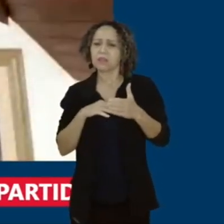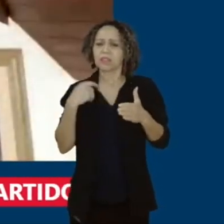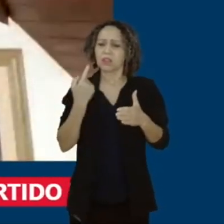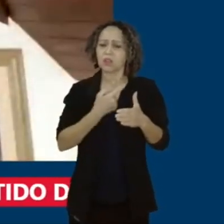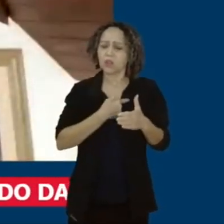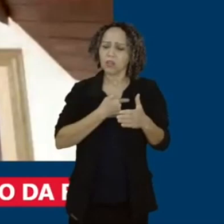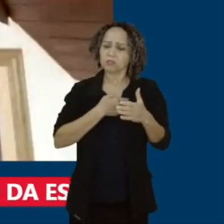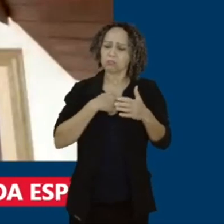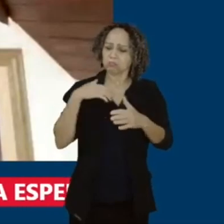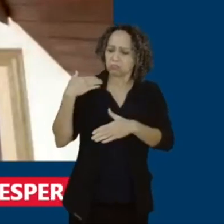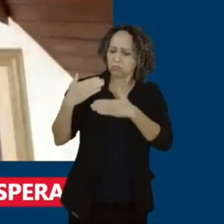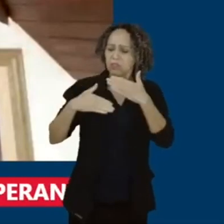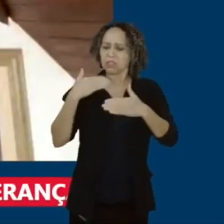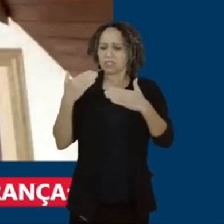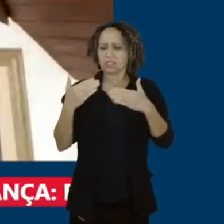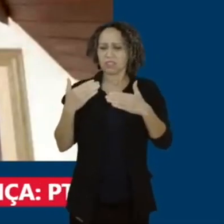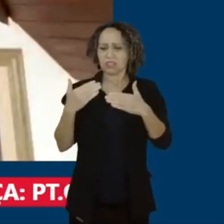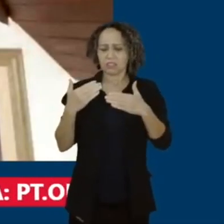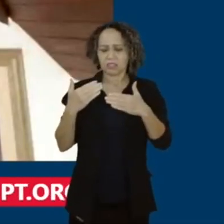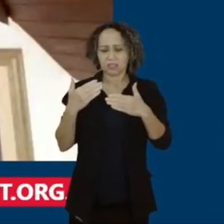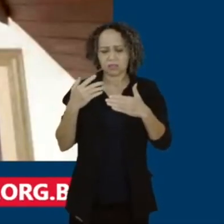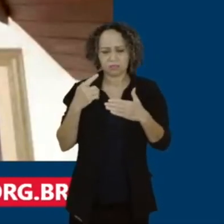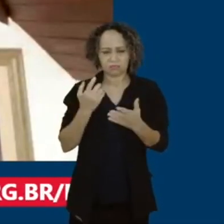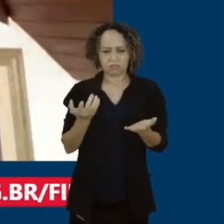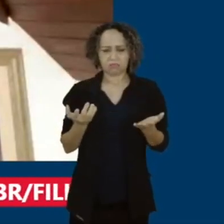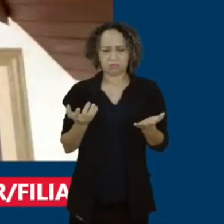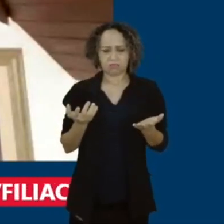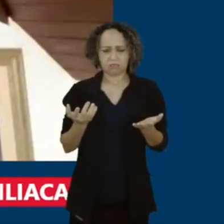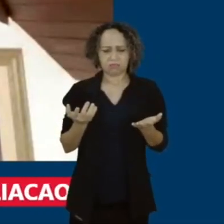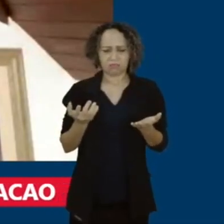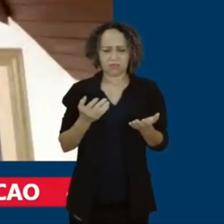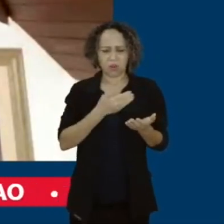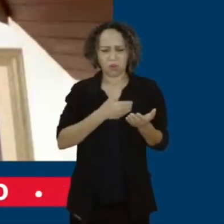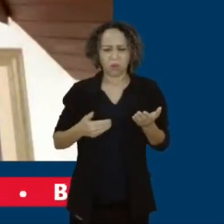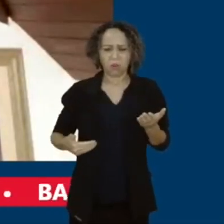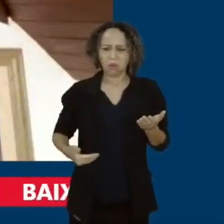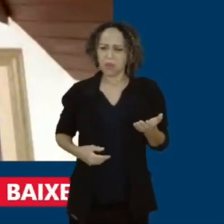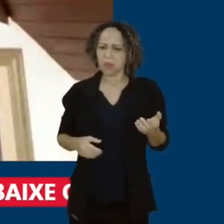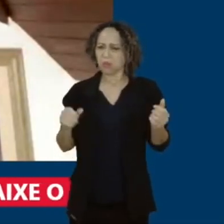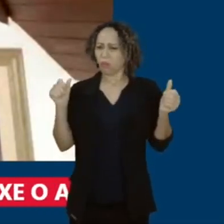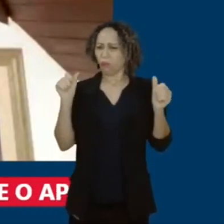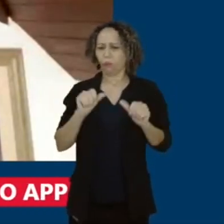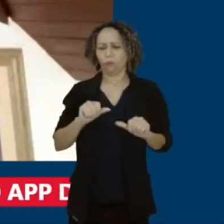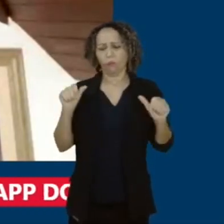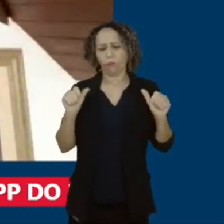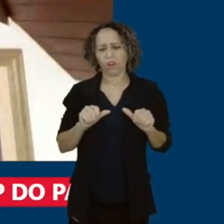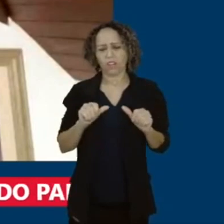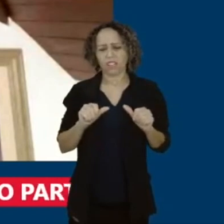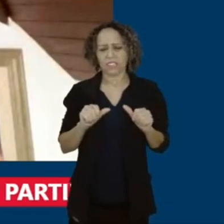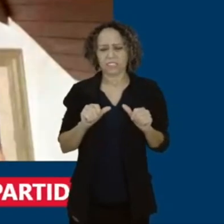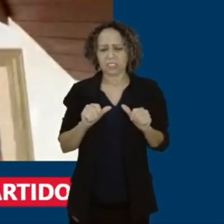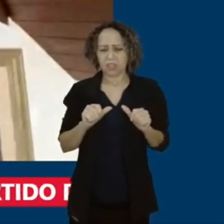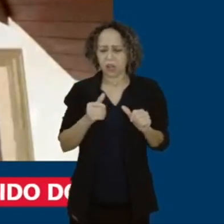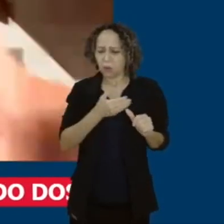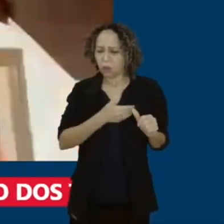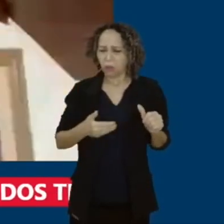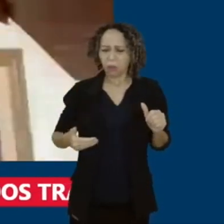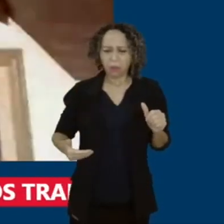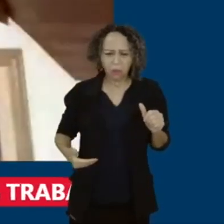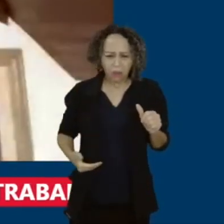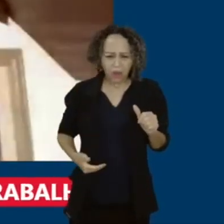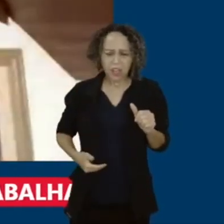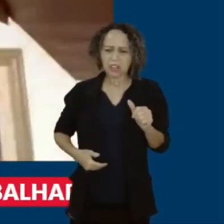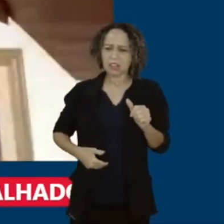nossa capacidade de iniciativa. É um governo ruim. É o pequeno governo financiado por